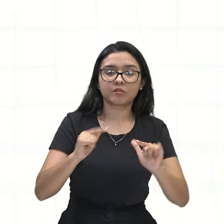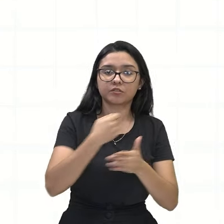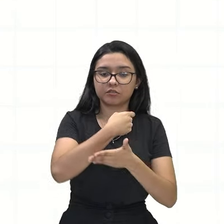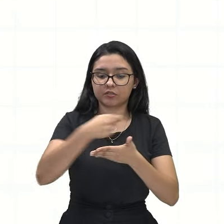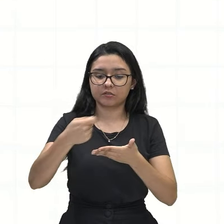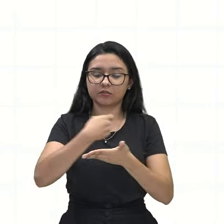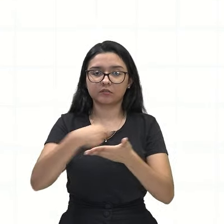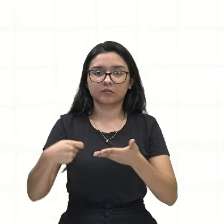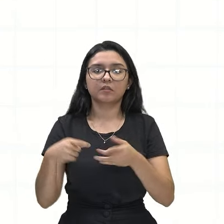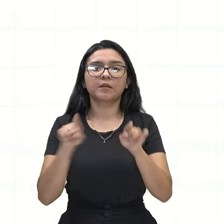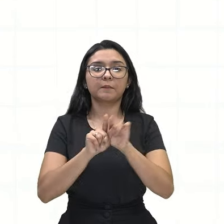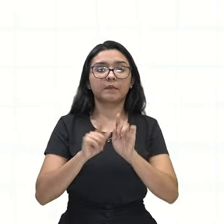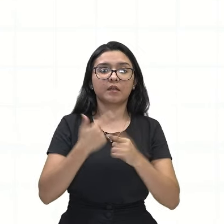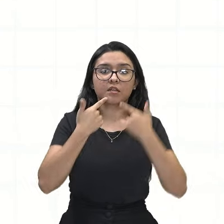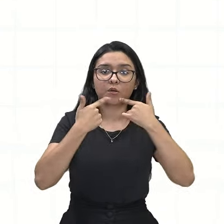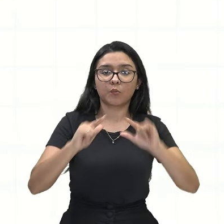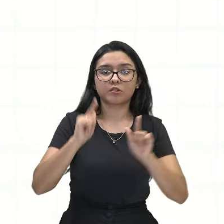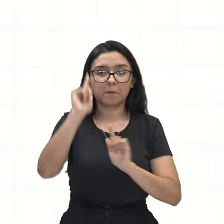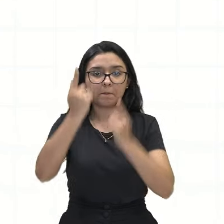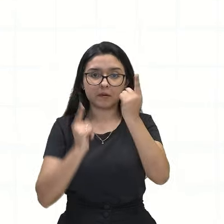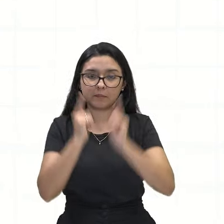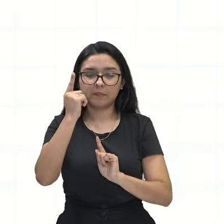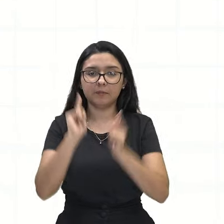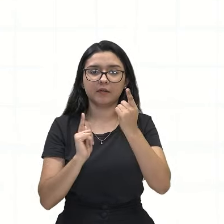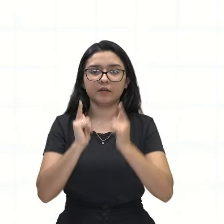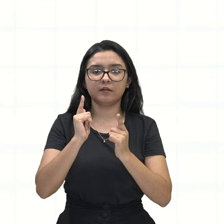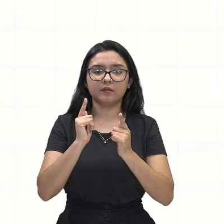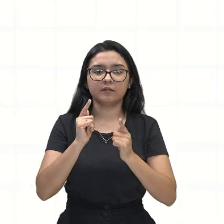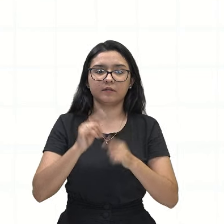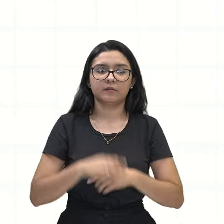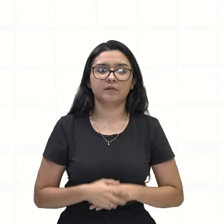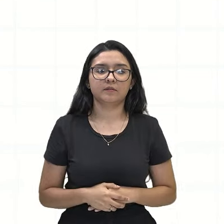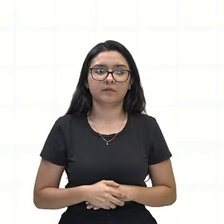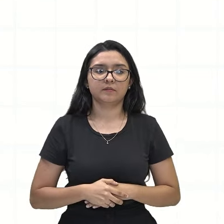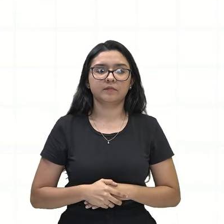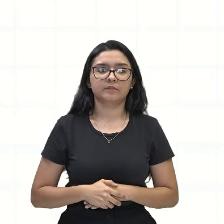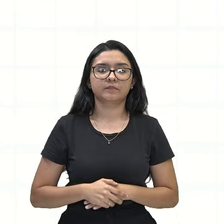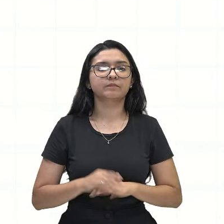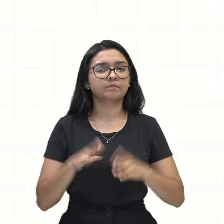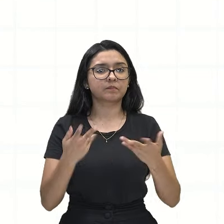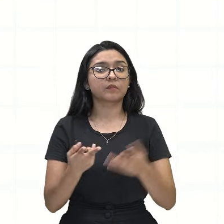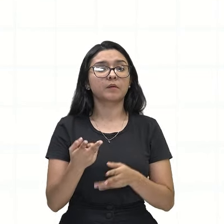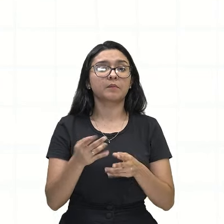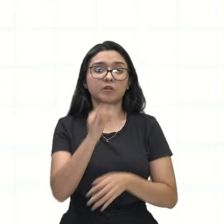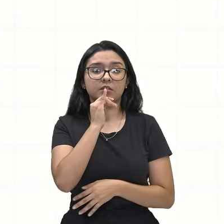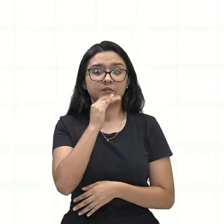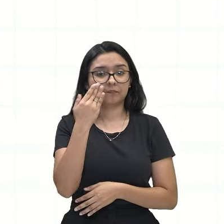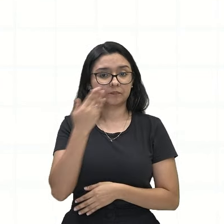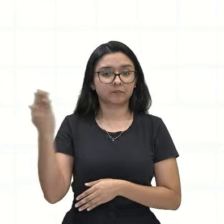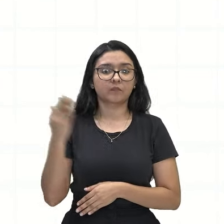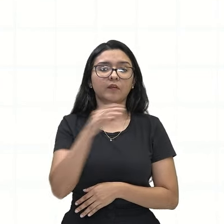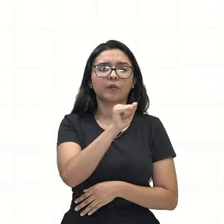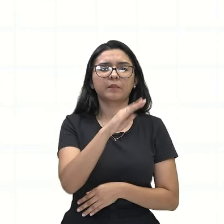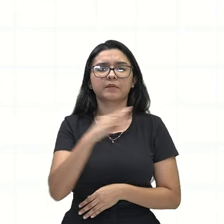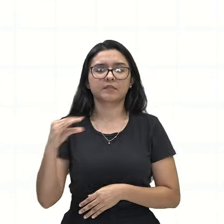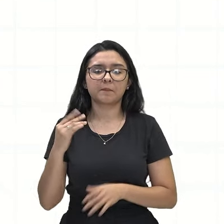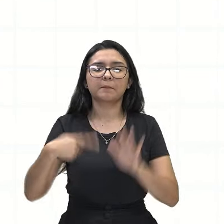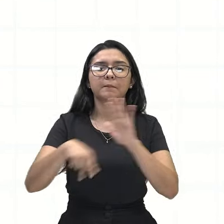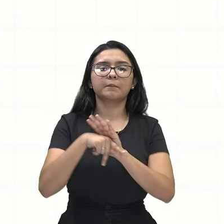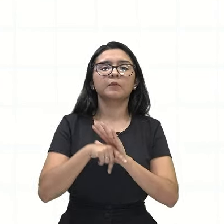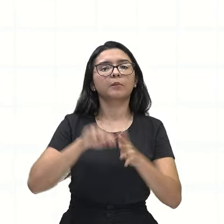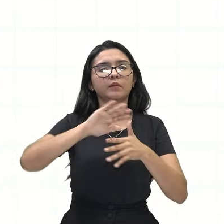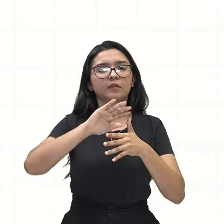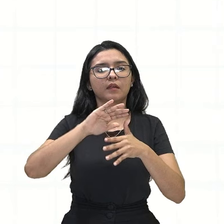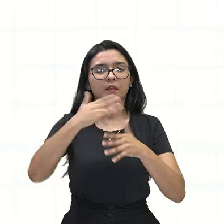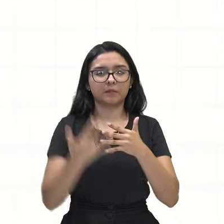linguagem mímica, por exemplo. Mas temos aí, como você pode ver, o alfabeto manual da linguagem